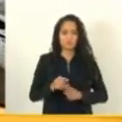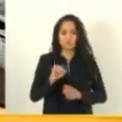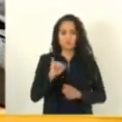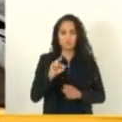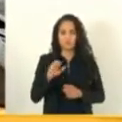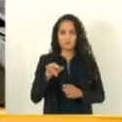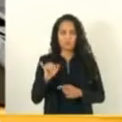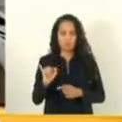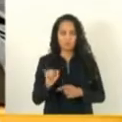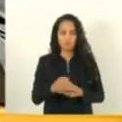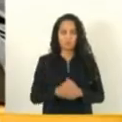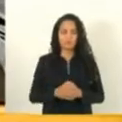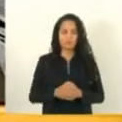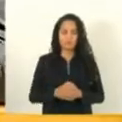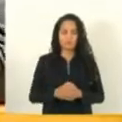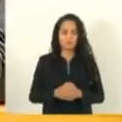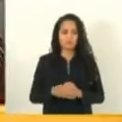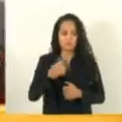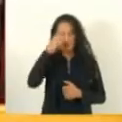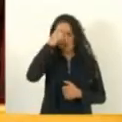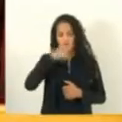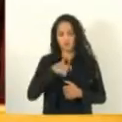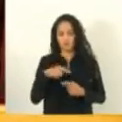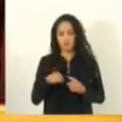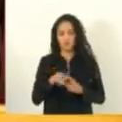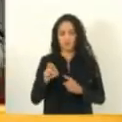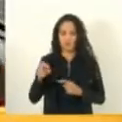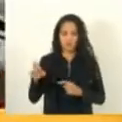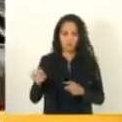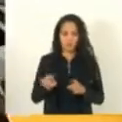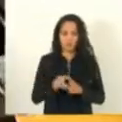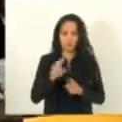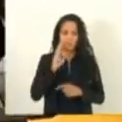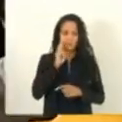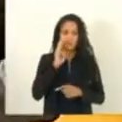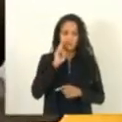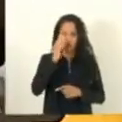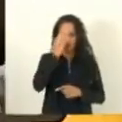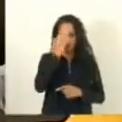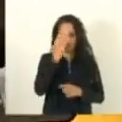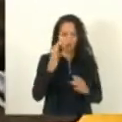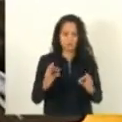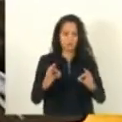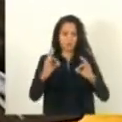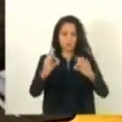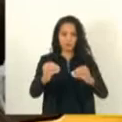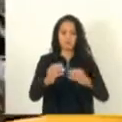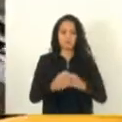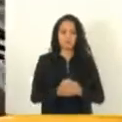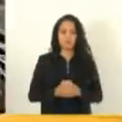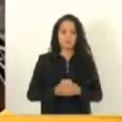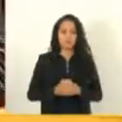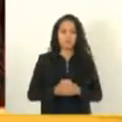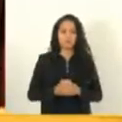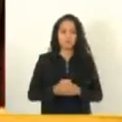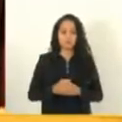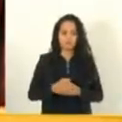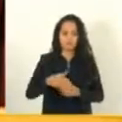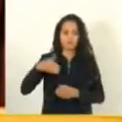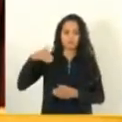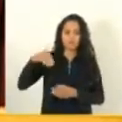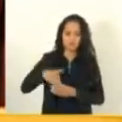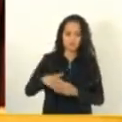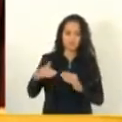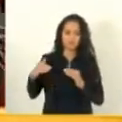Irine, eu, Torino Marques e Vandinho Leite. Muito obrigado, okay. Senhor presidente, vamos finalizar, então. Pelo voto,